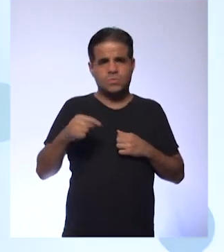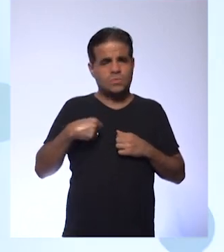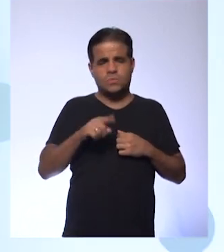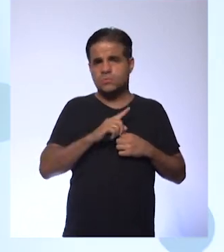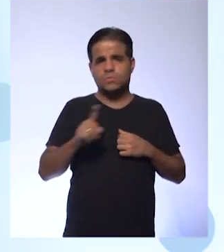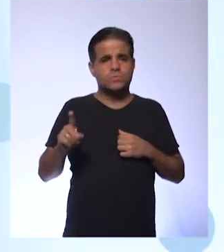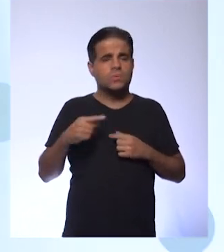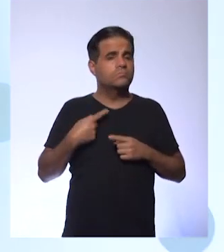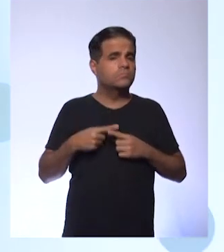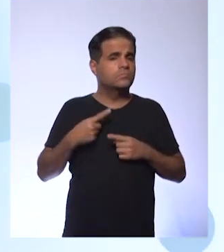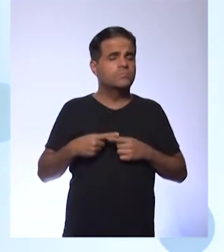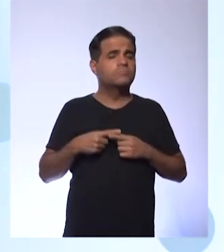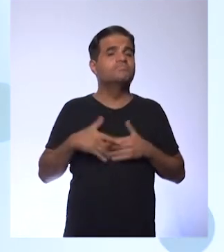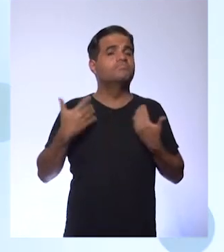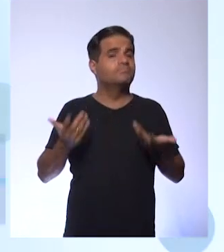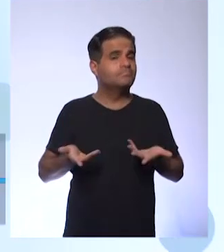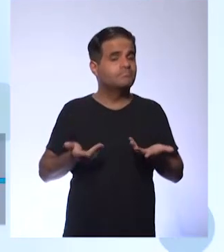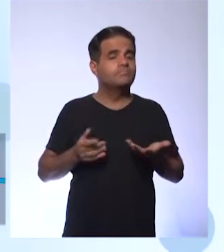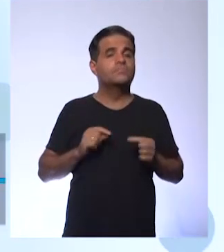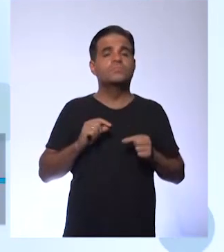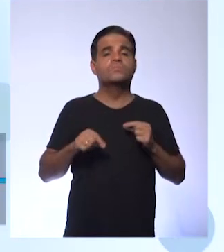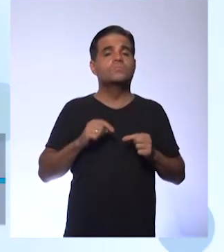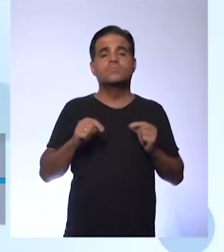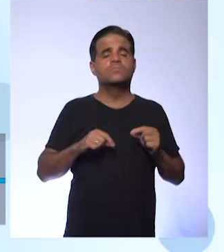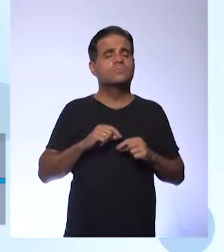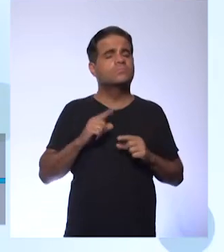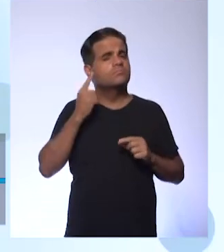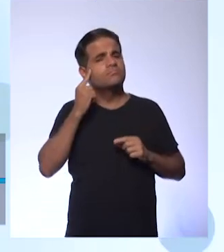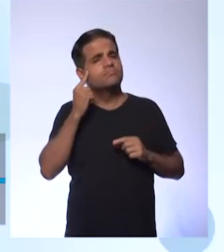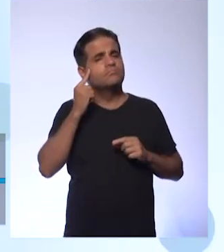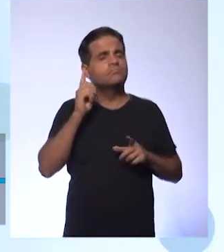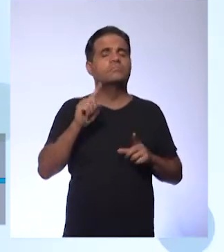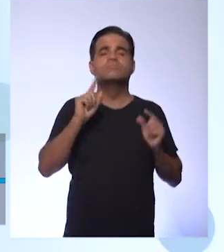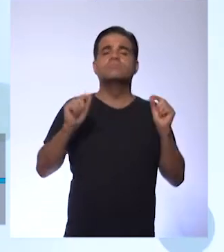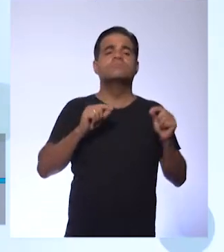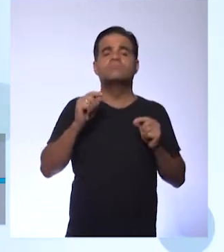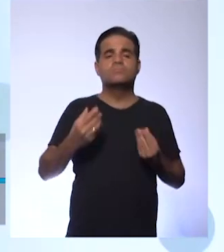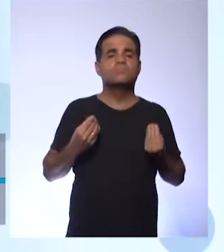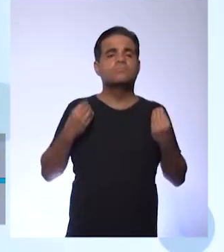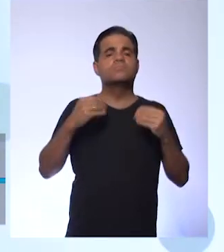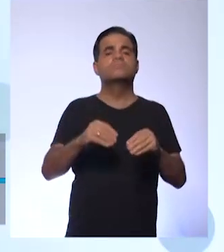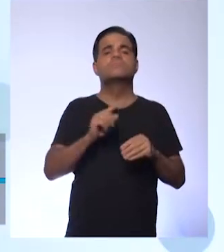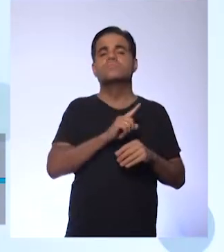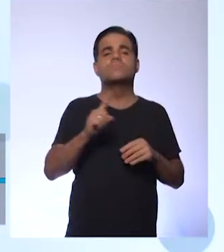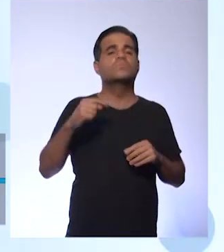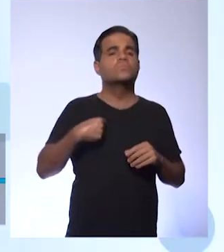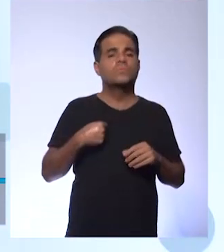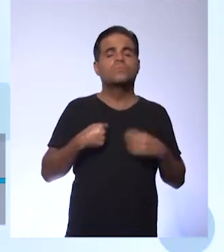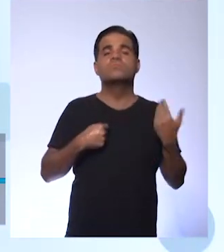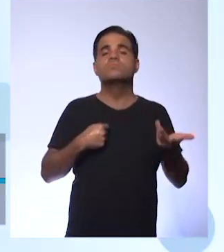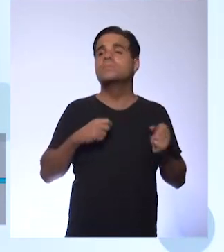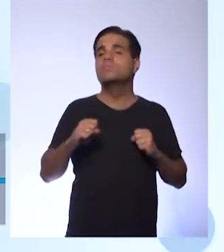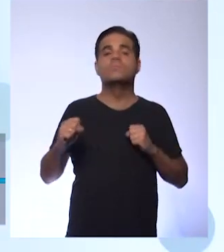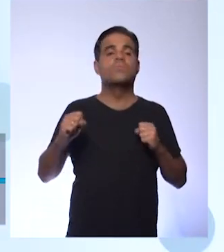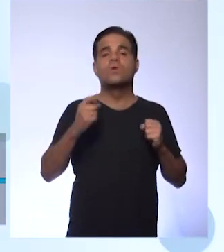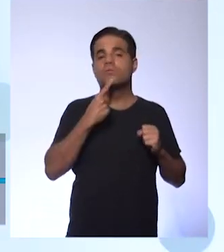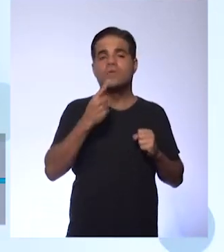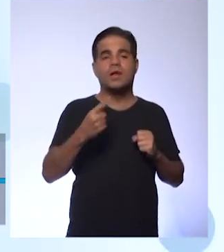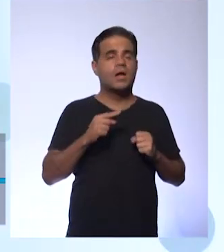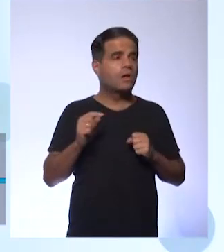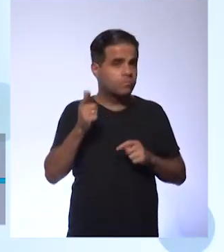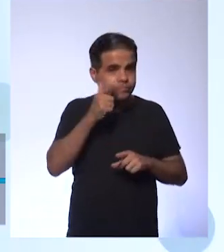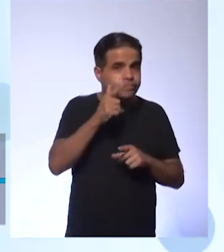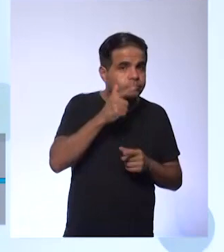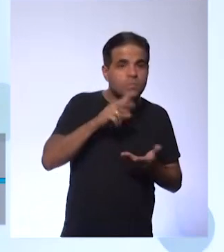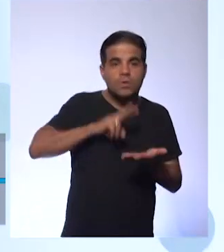não sou. Hein, gente? Qual é a intenção de colocar esse não sou? Alguém pode me dizer aqui? Será que alguém